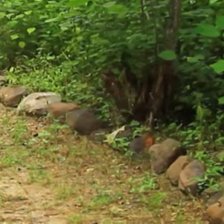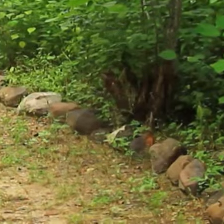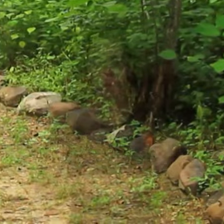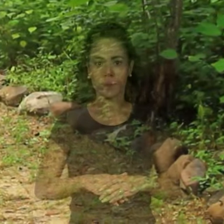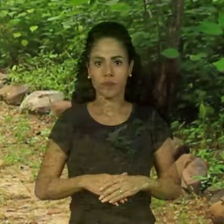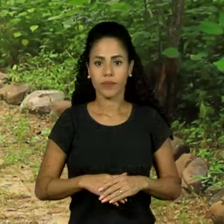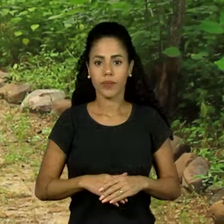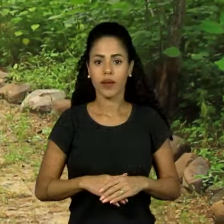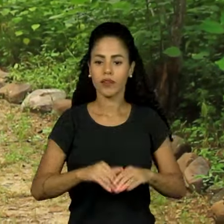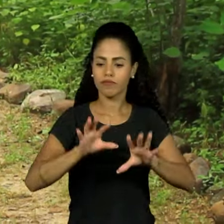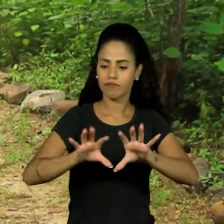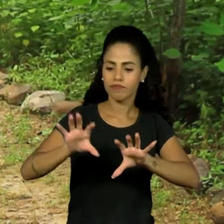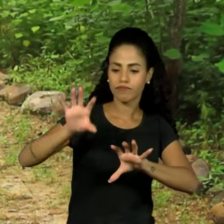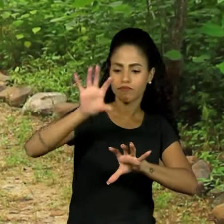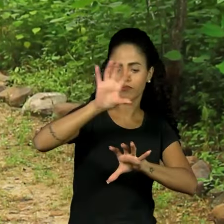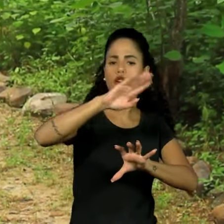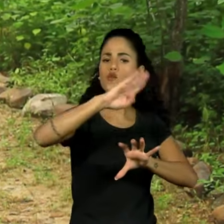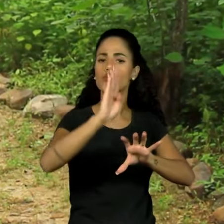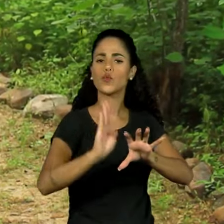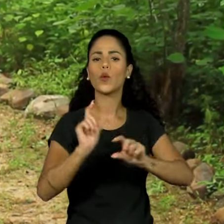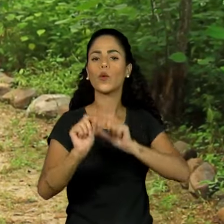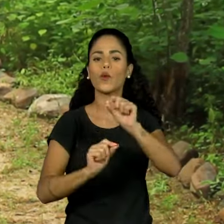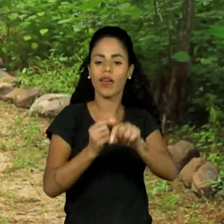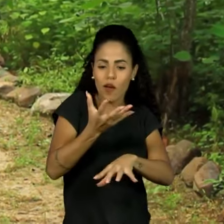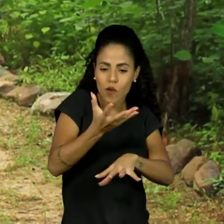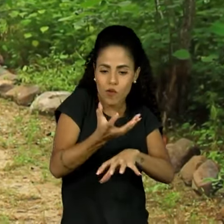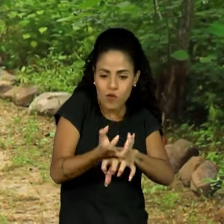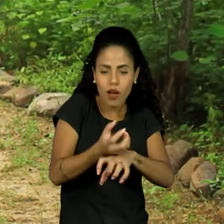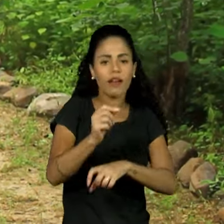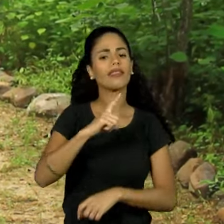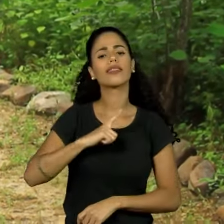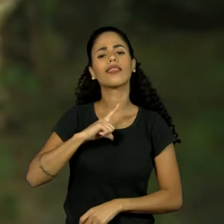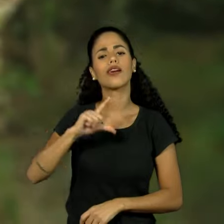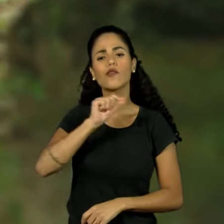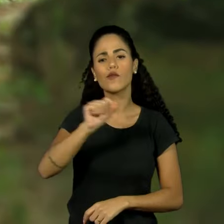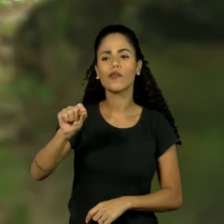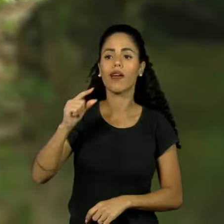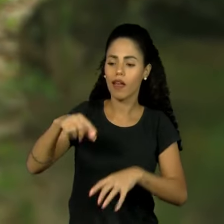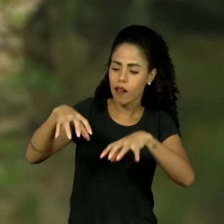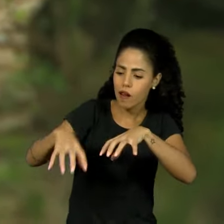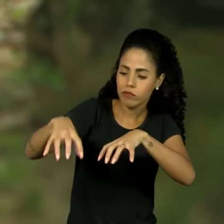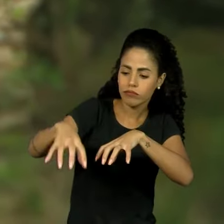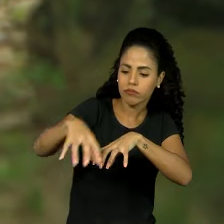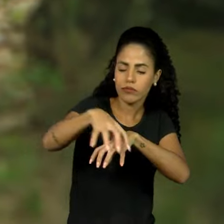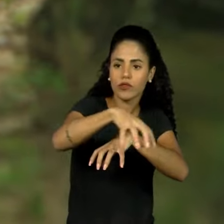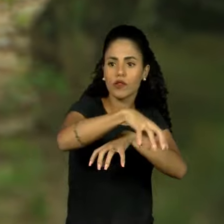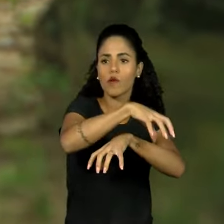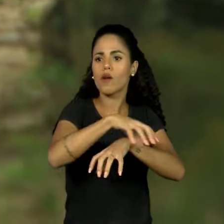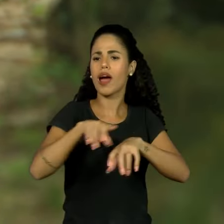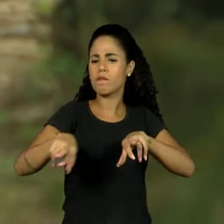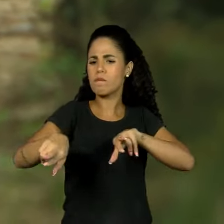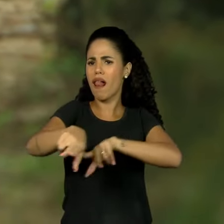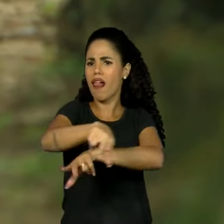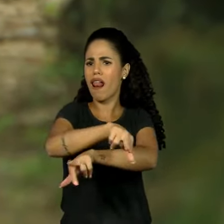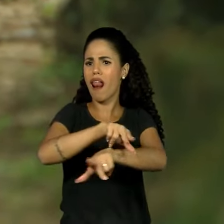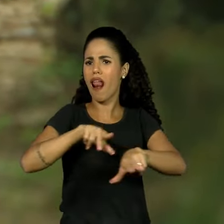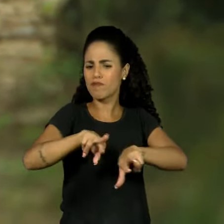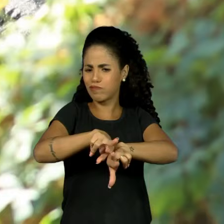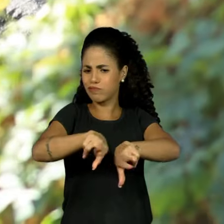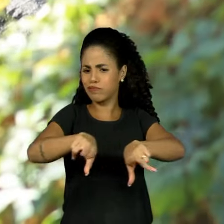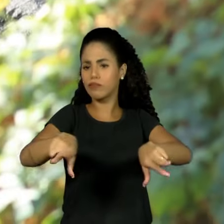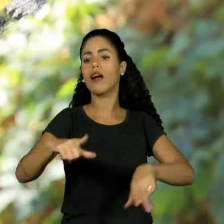O bioma Caatinga, ele é o bioma, em se tratando de regiões semiáridas, o mais biodiverso do mundo,